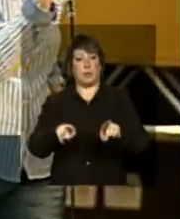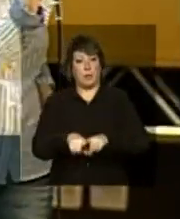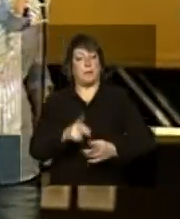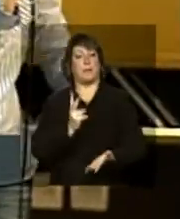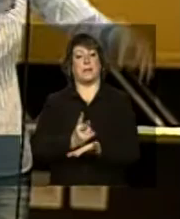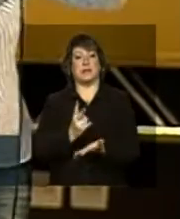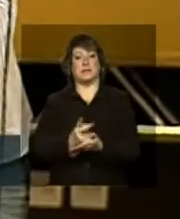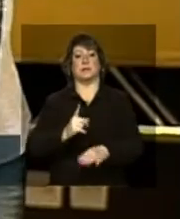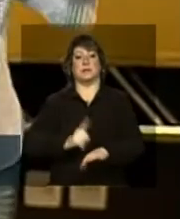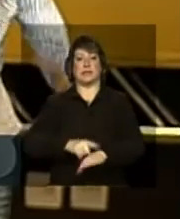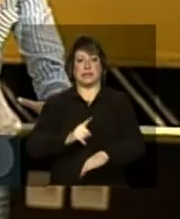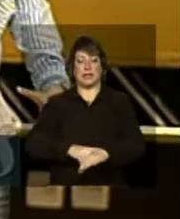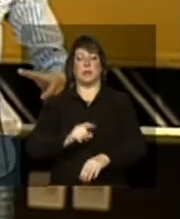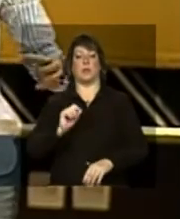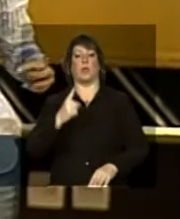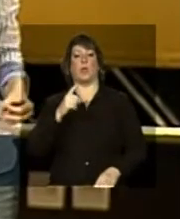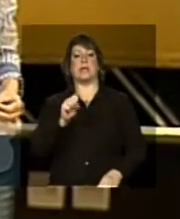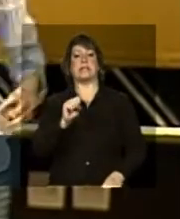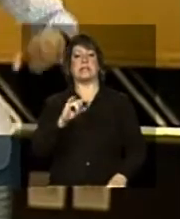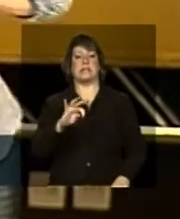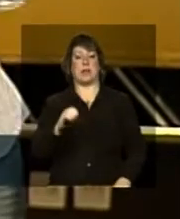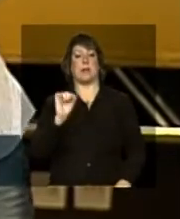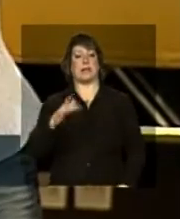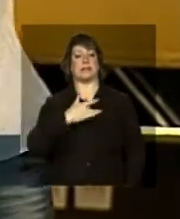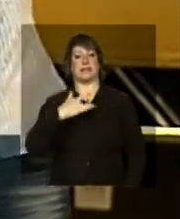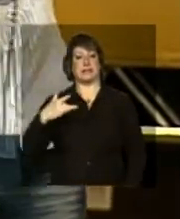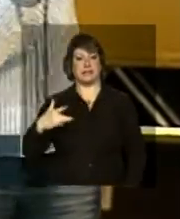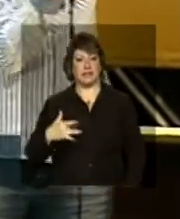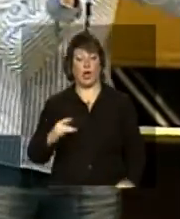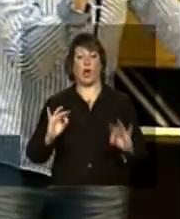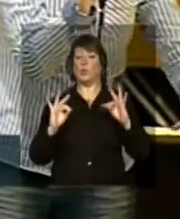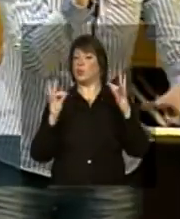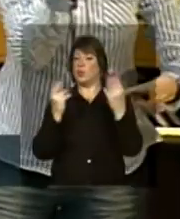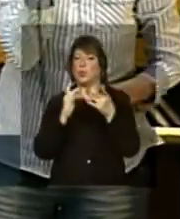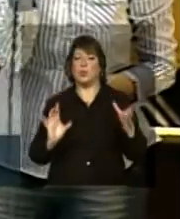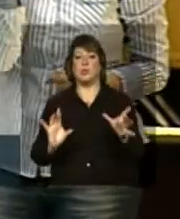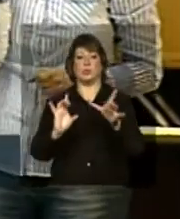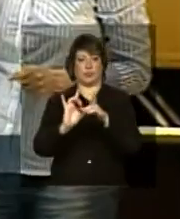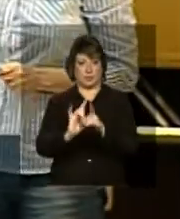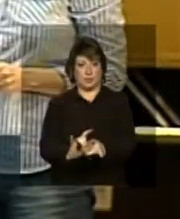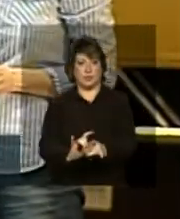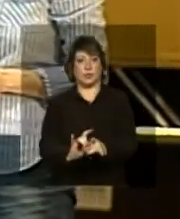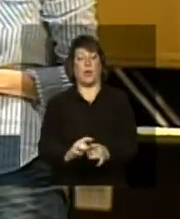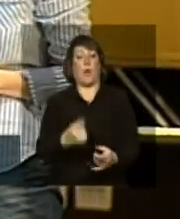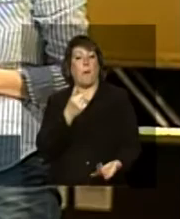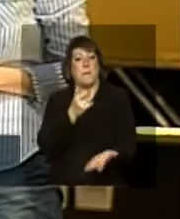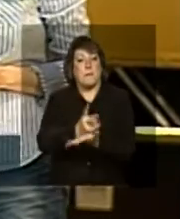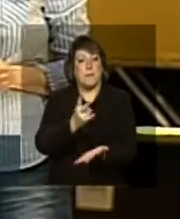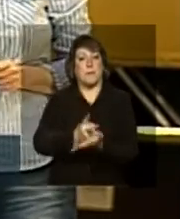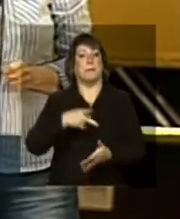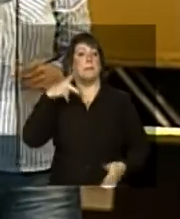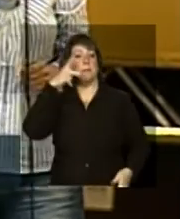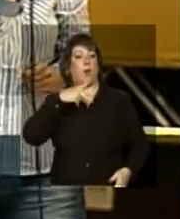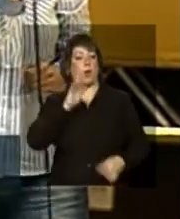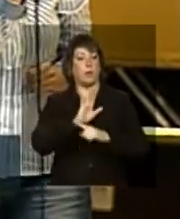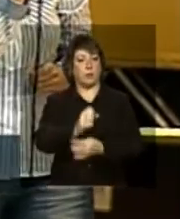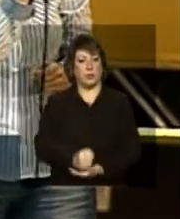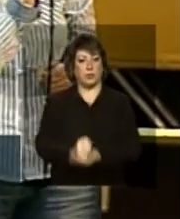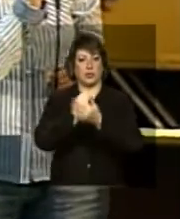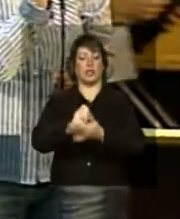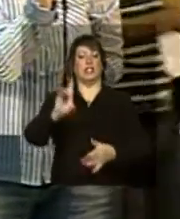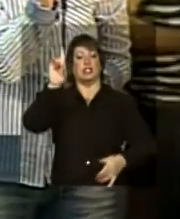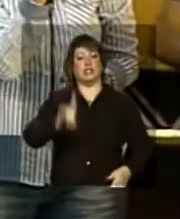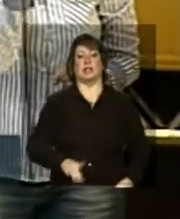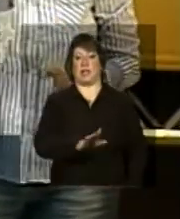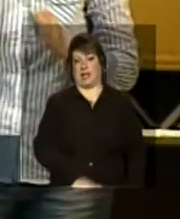mesmo tempo um sistema de saúde, todos integrados em uma mesma política protetora dos direitos